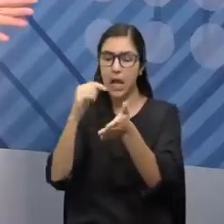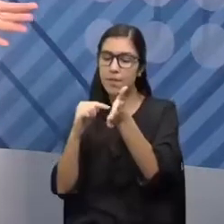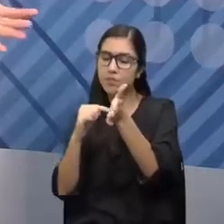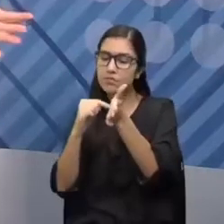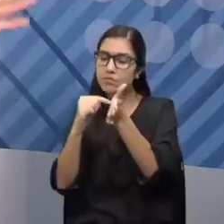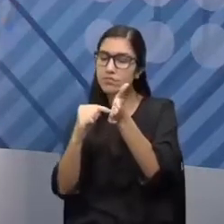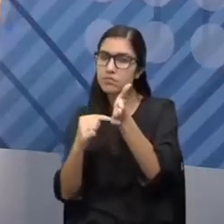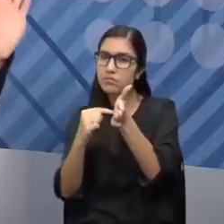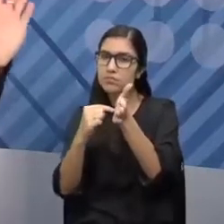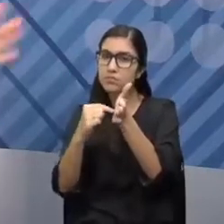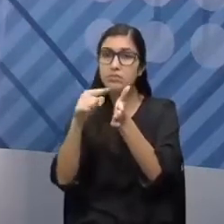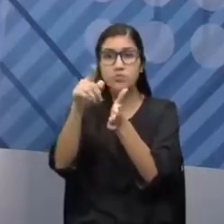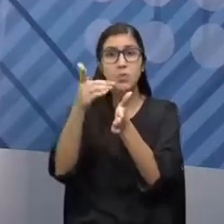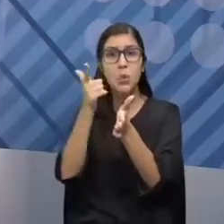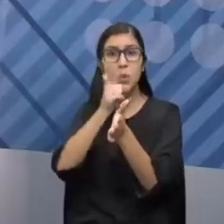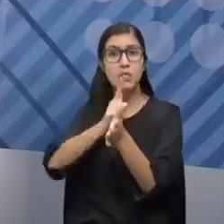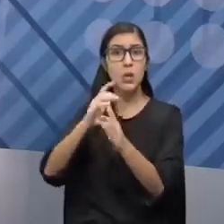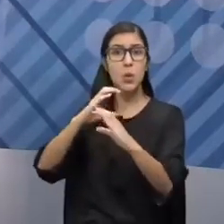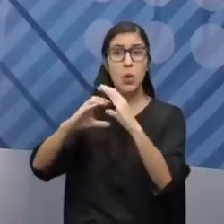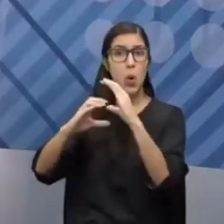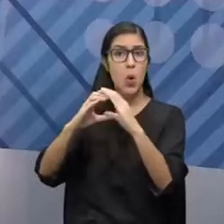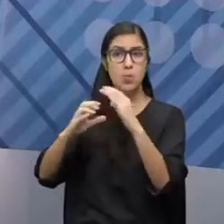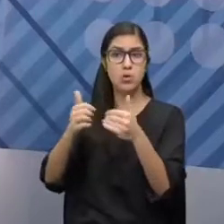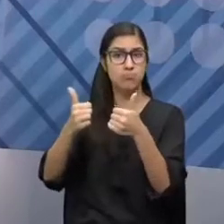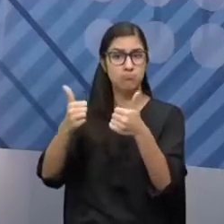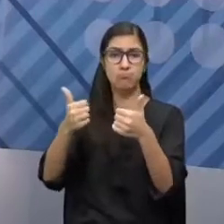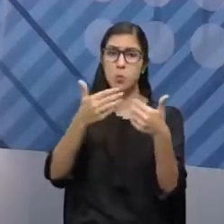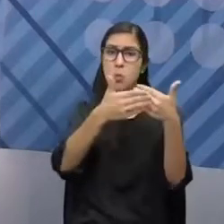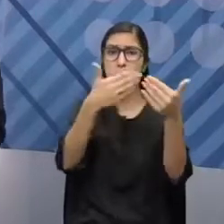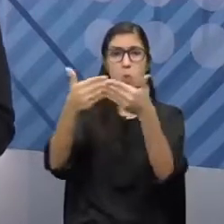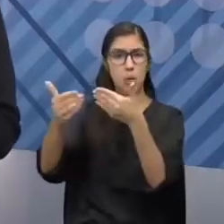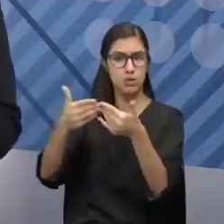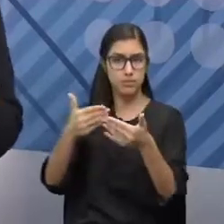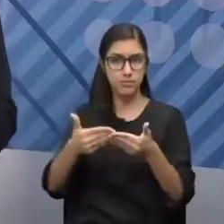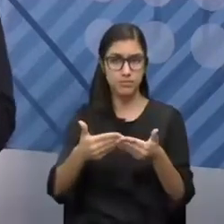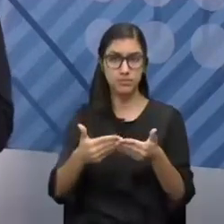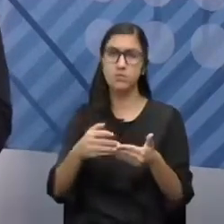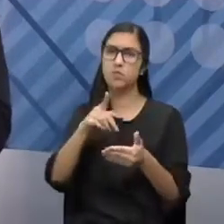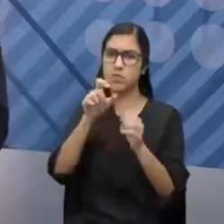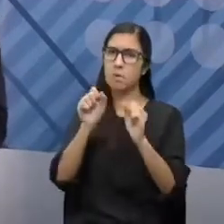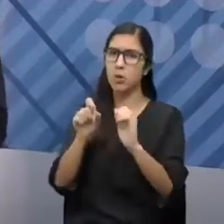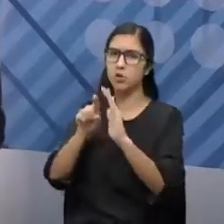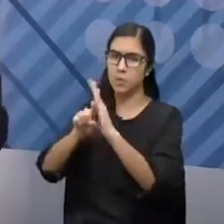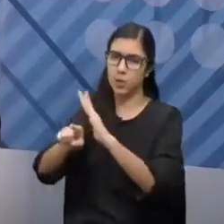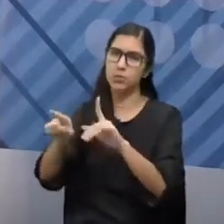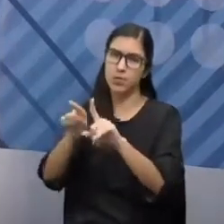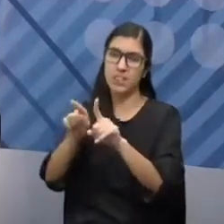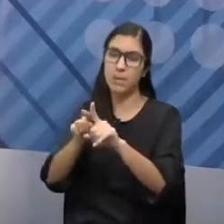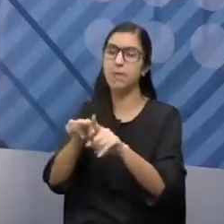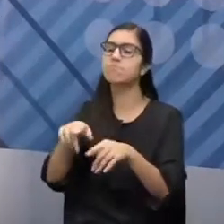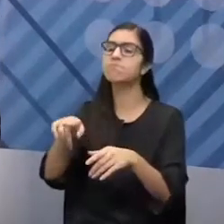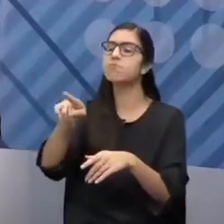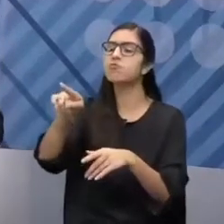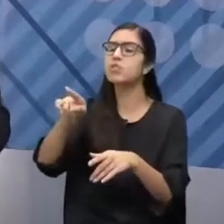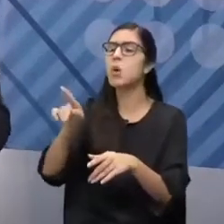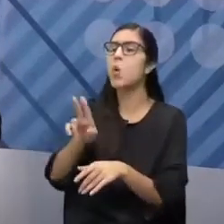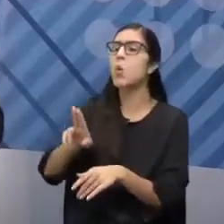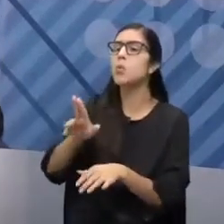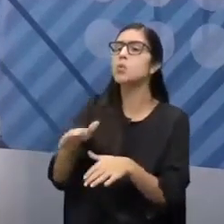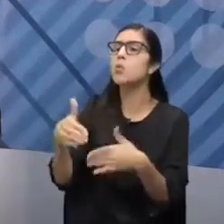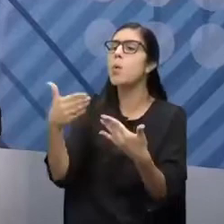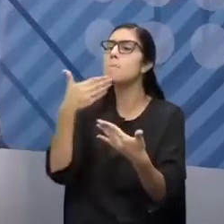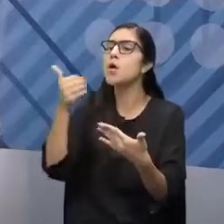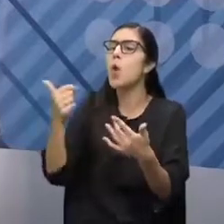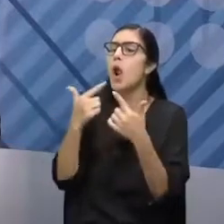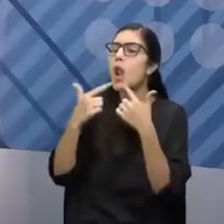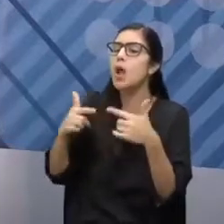na mão, você consegue se comunicar com qualquer um. E você pode perguntar também, né, qual é o sistema que ele utiliza, e se